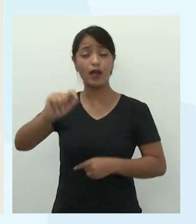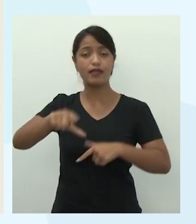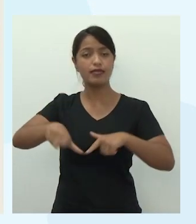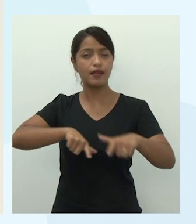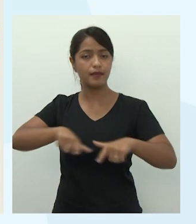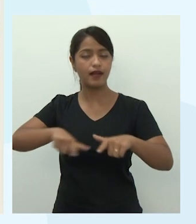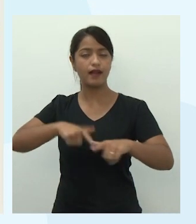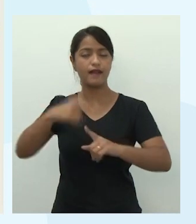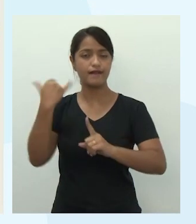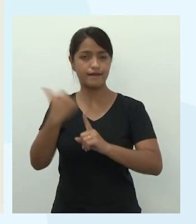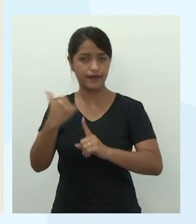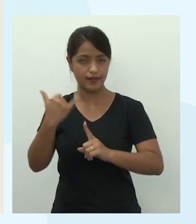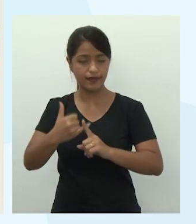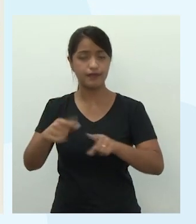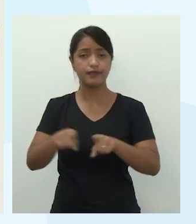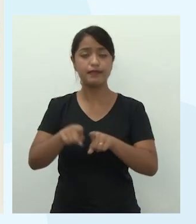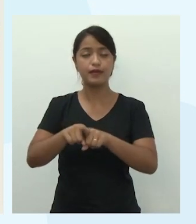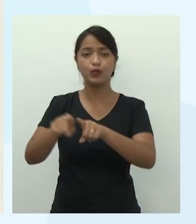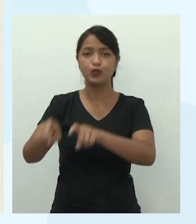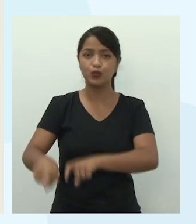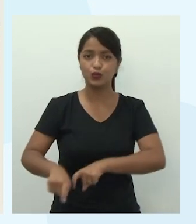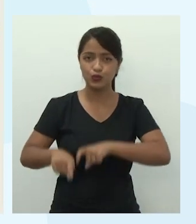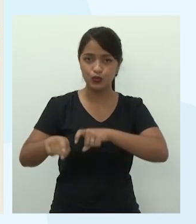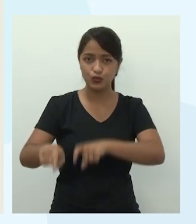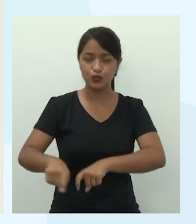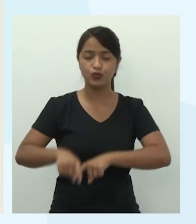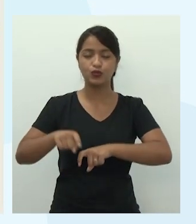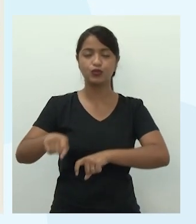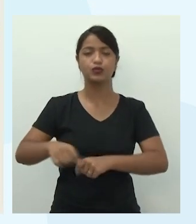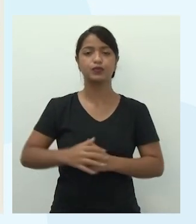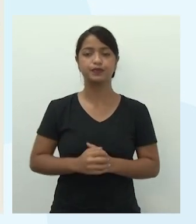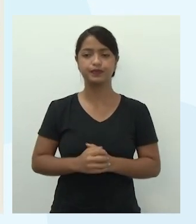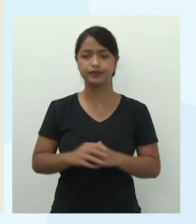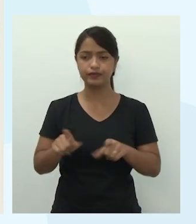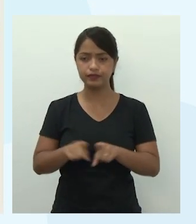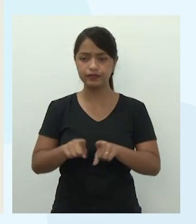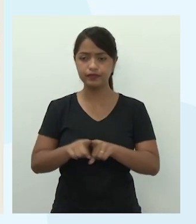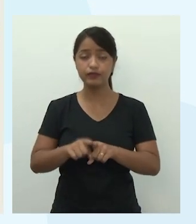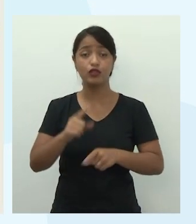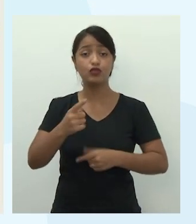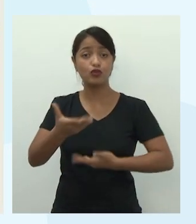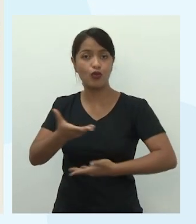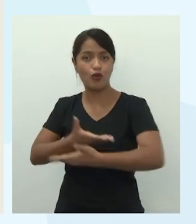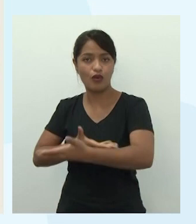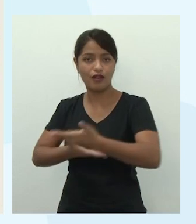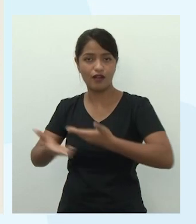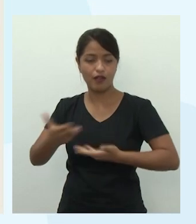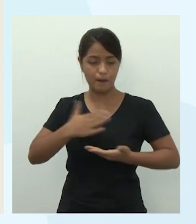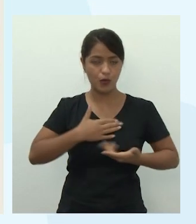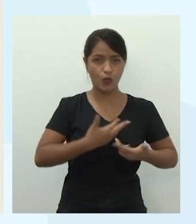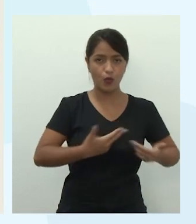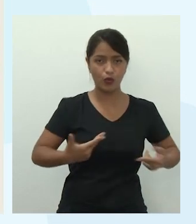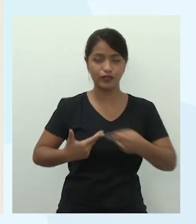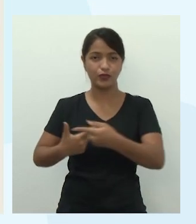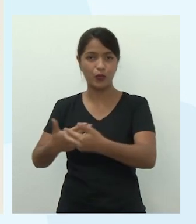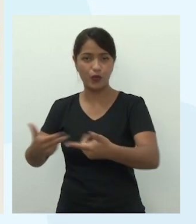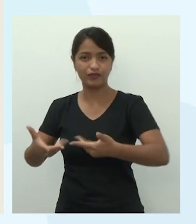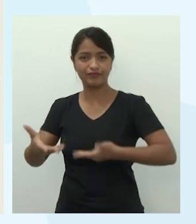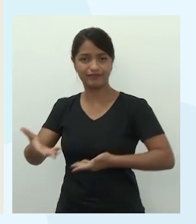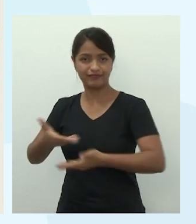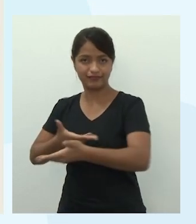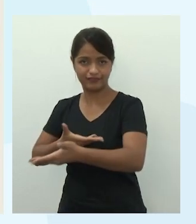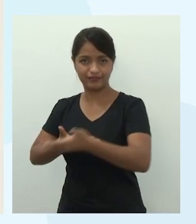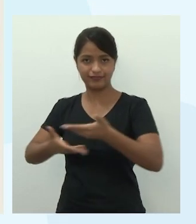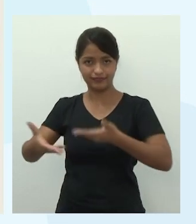a agricultura intensiva, o escambo, que é um comércio ali à base de trocas, as cidades e o barco